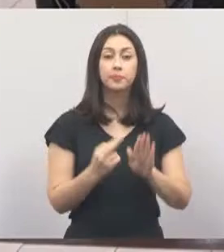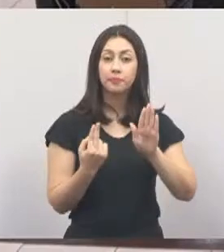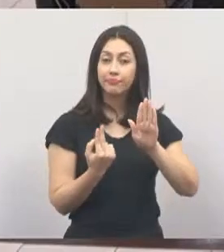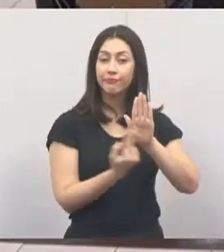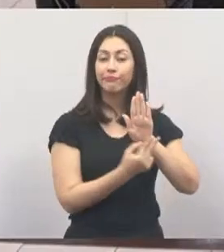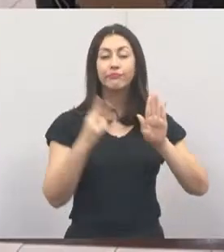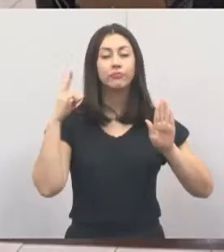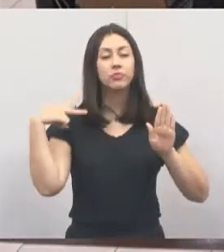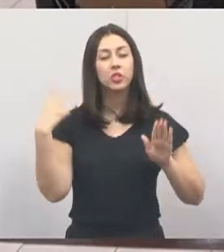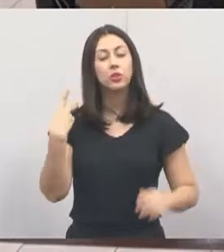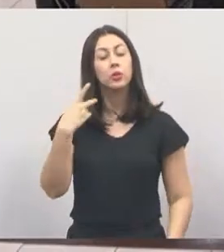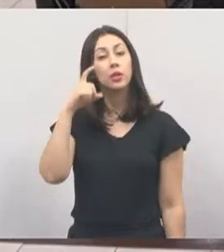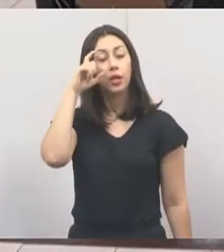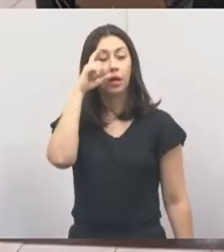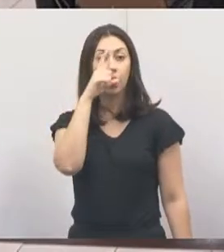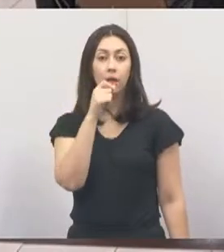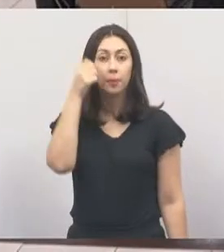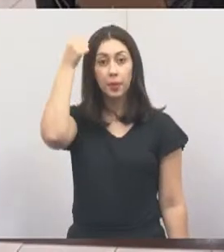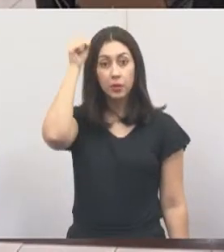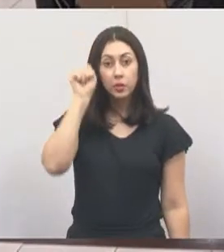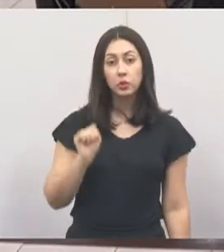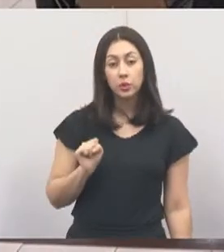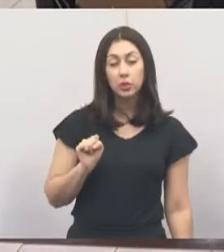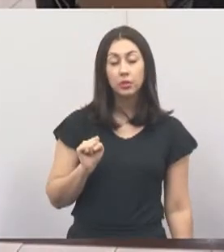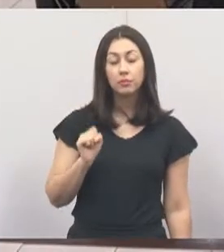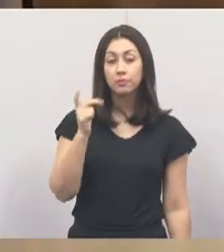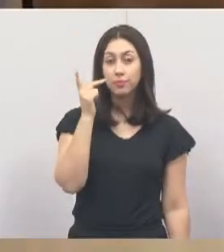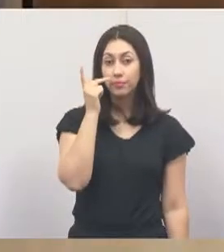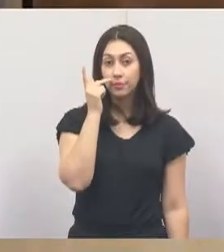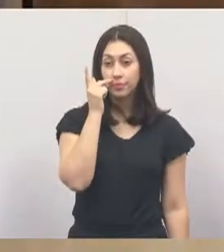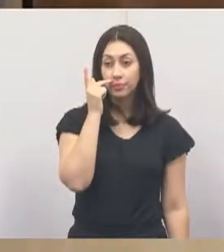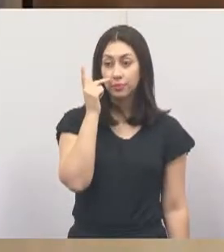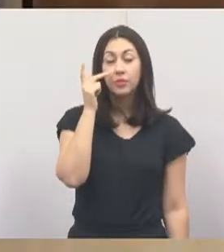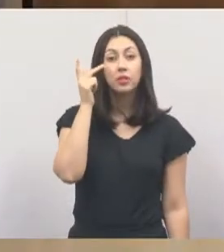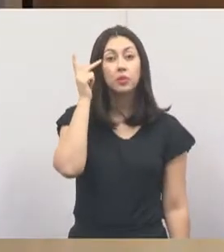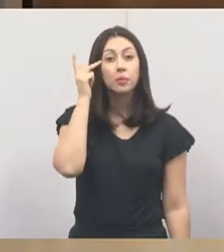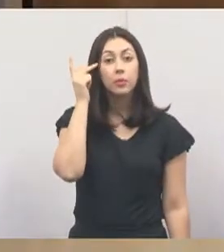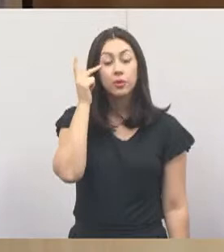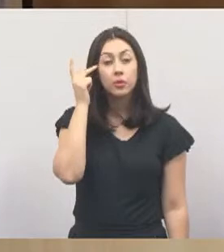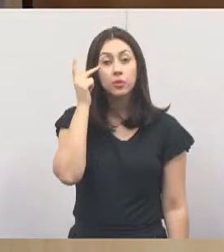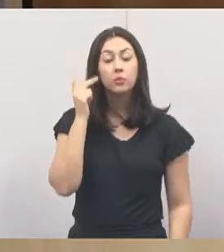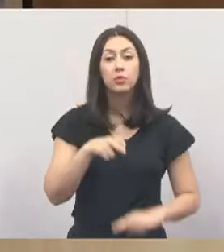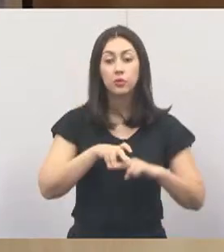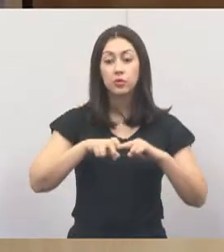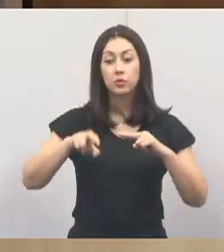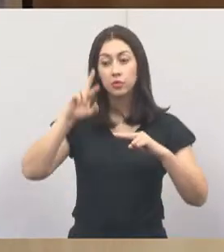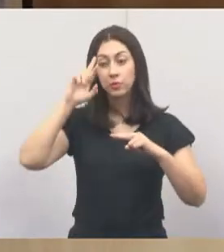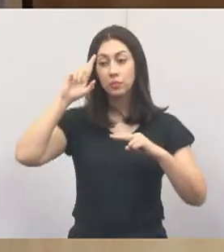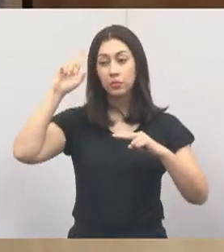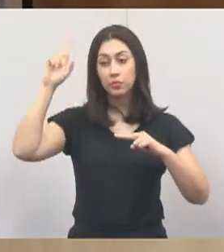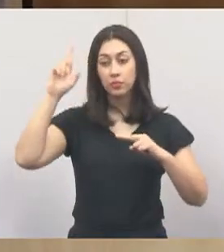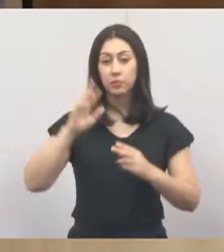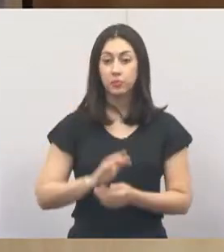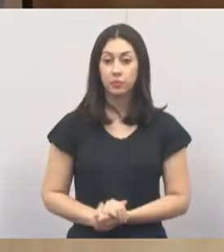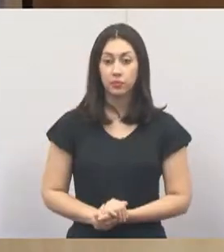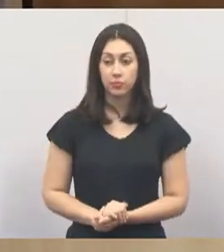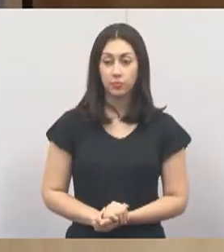Autoria: vereadores Abner Rosa, Sônia Patas da Amizade e Paulinho do Esporte, da mesa diretora do